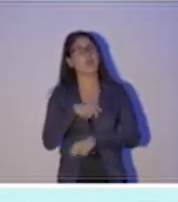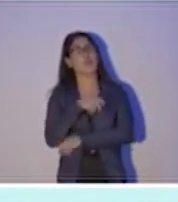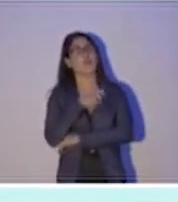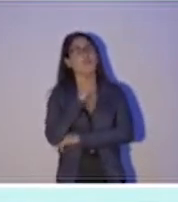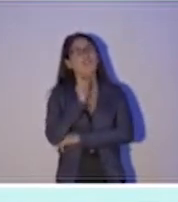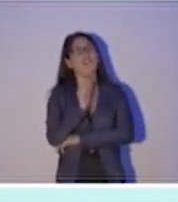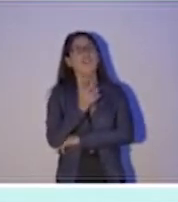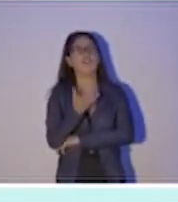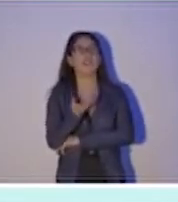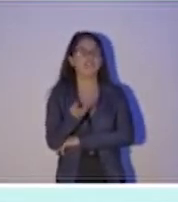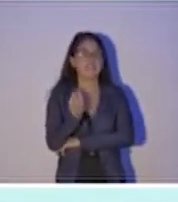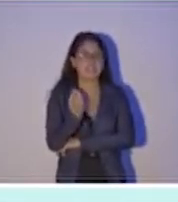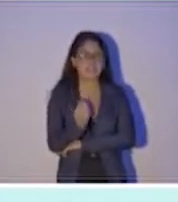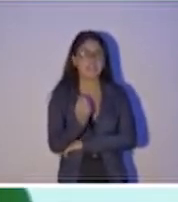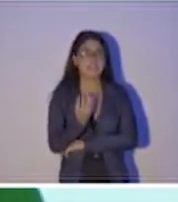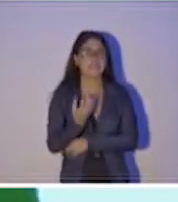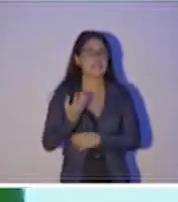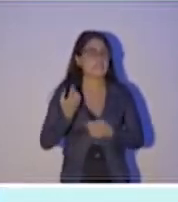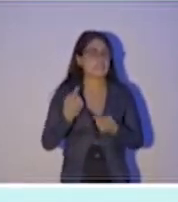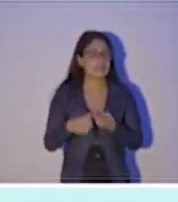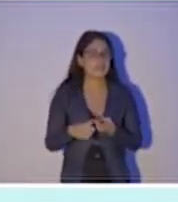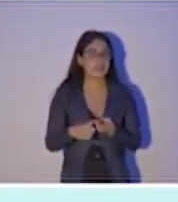professor que não deve existir, né?